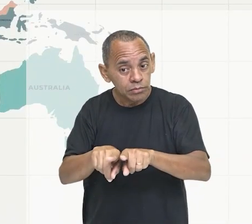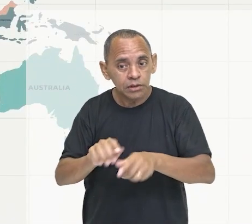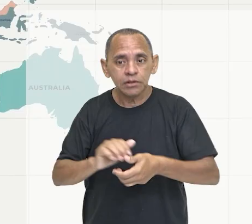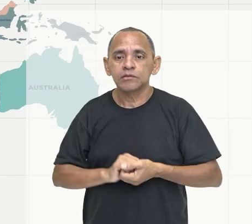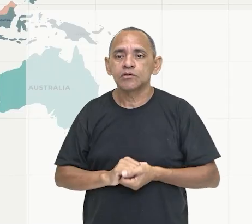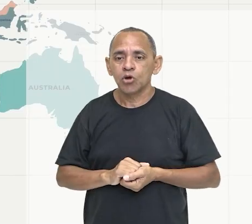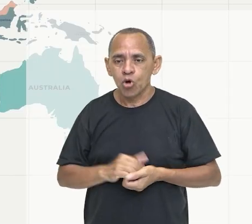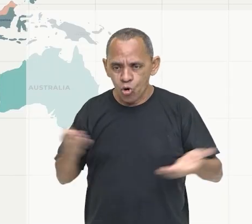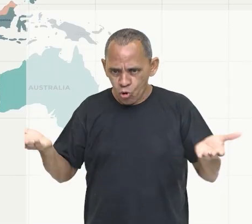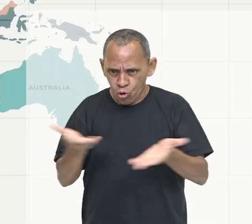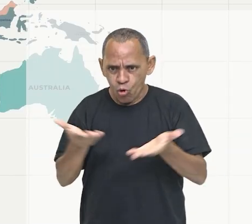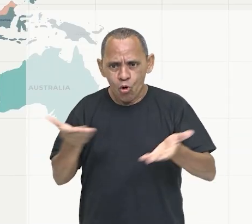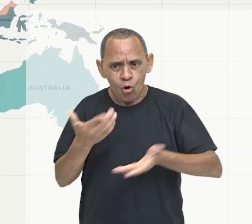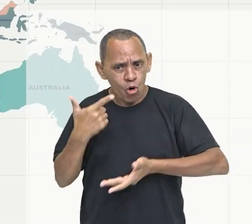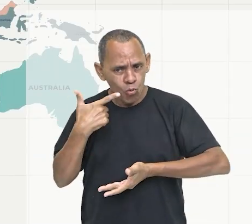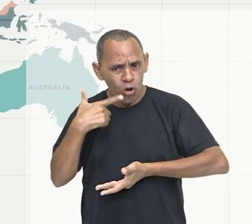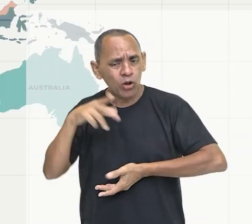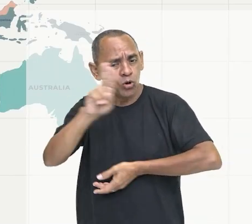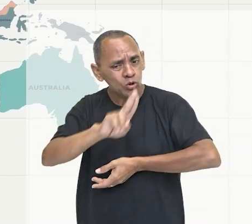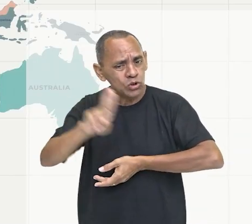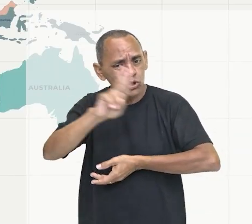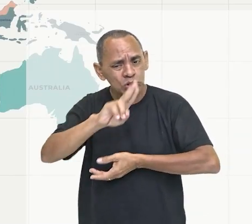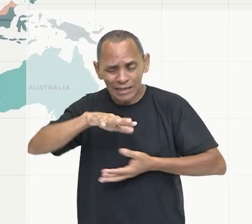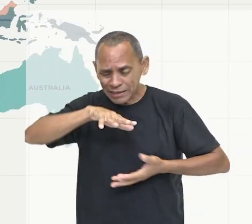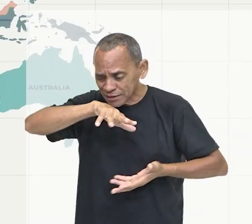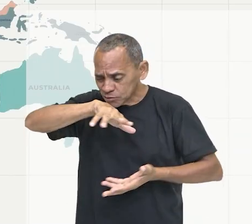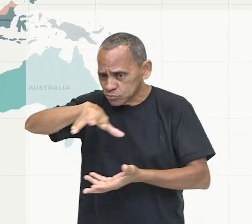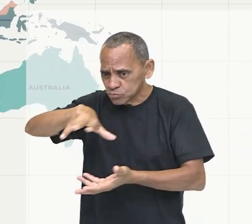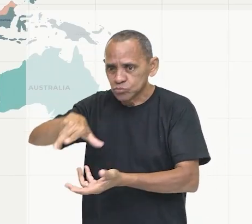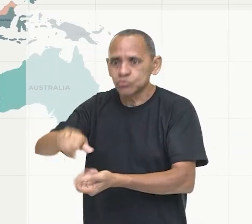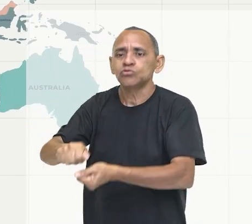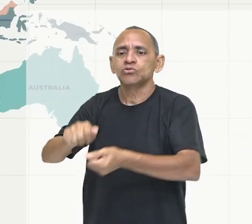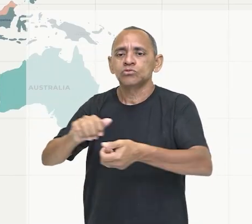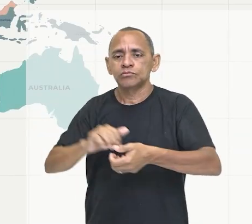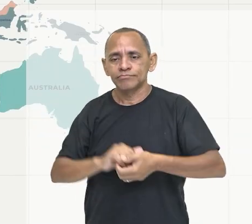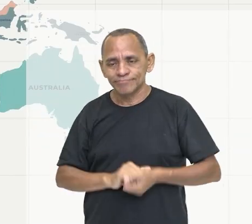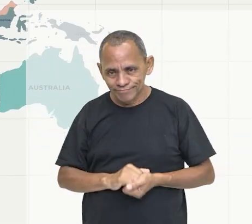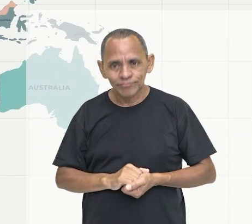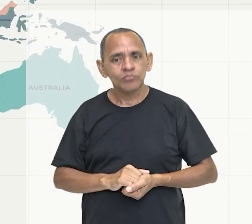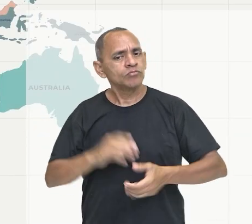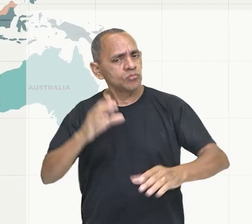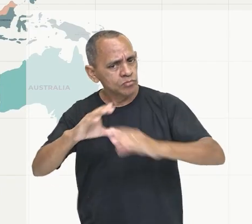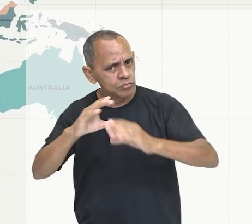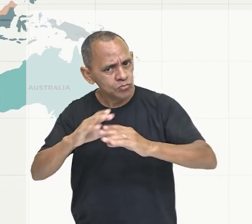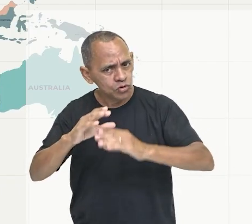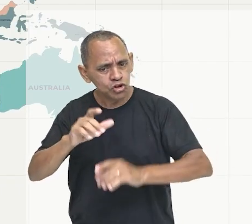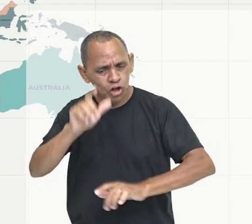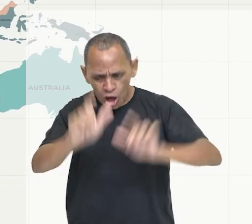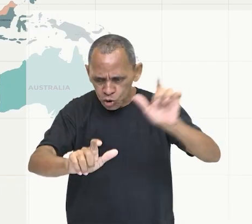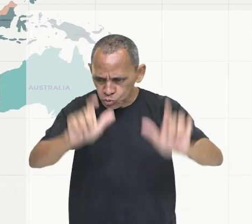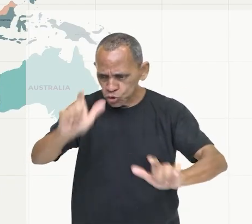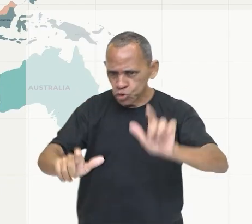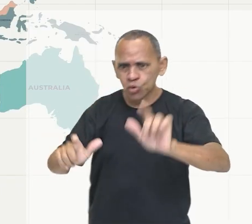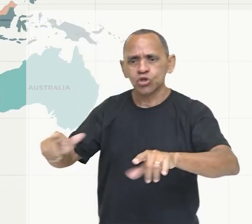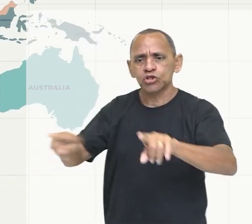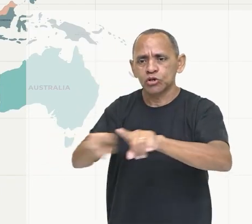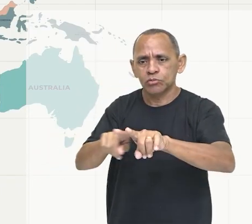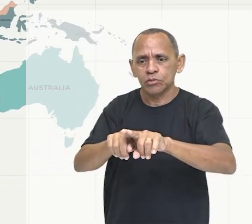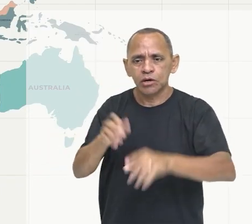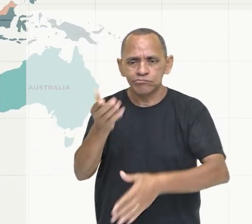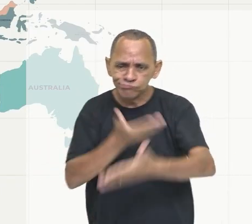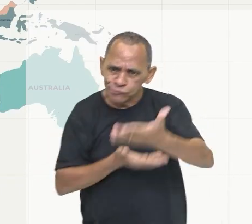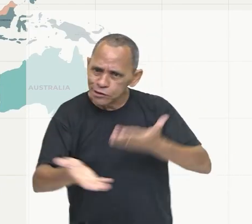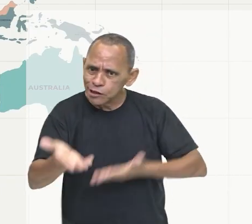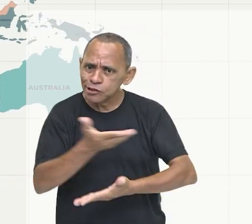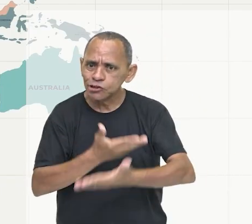língua franca, utilizada pelo mundo todo, para nós podermos nos comunicar com as pessoas, right? Então,